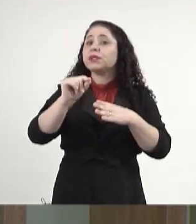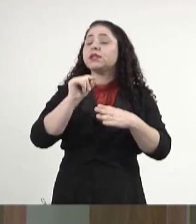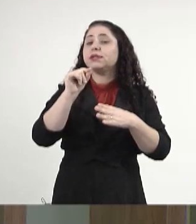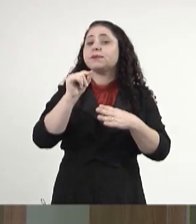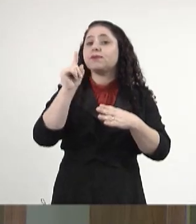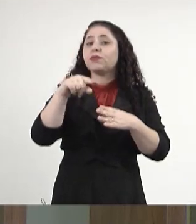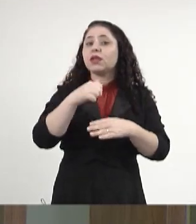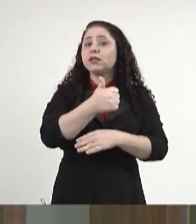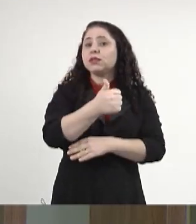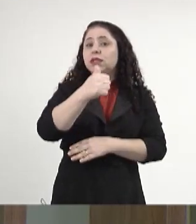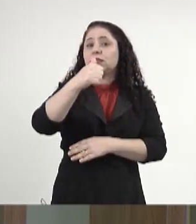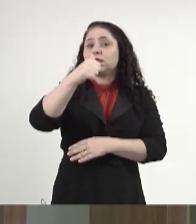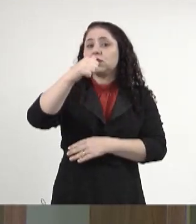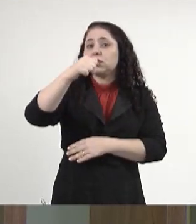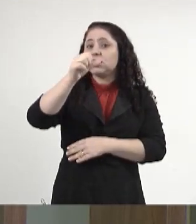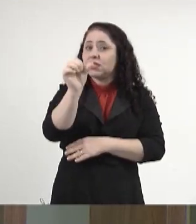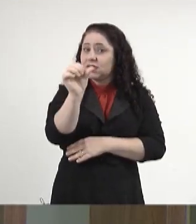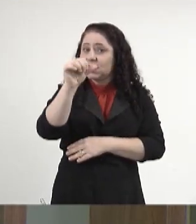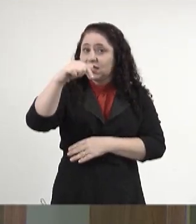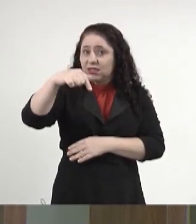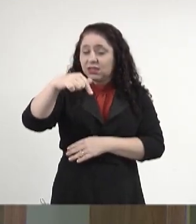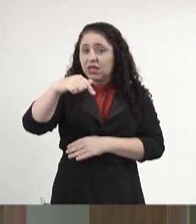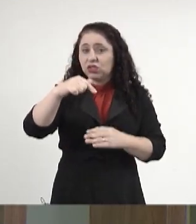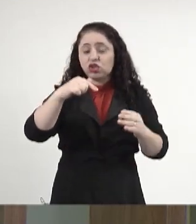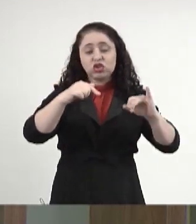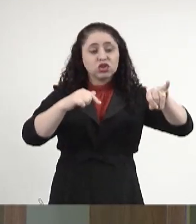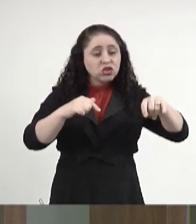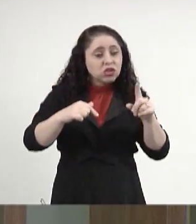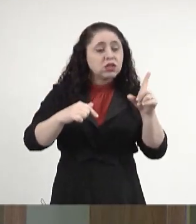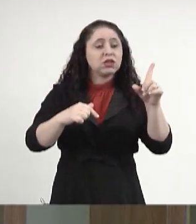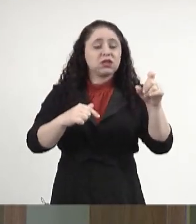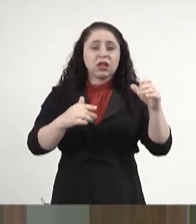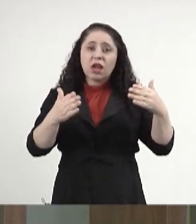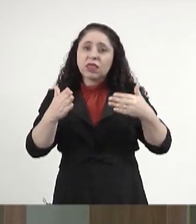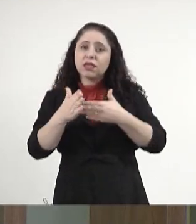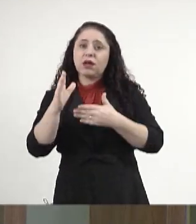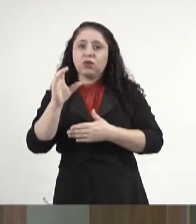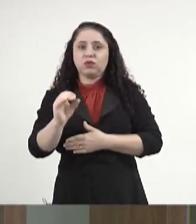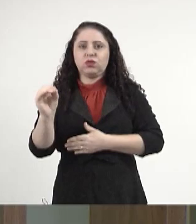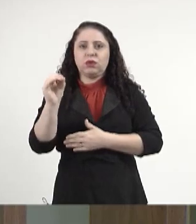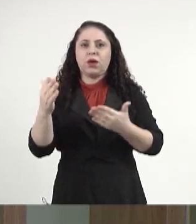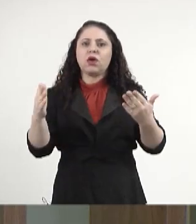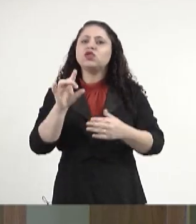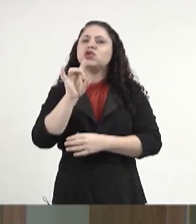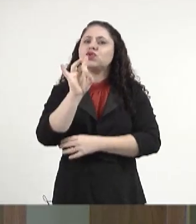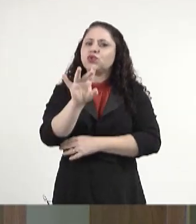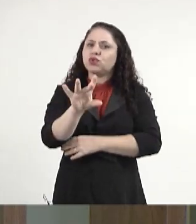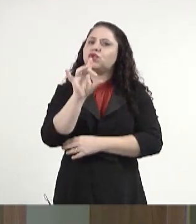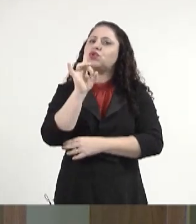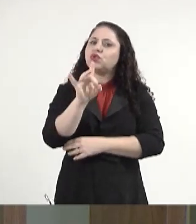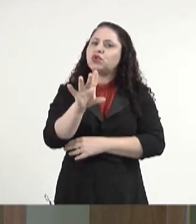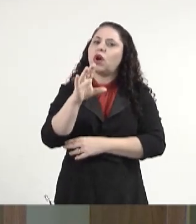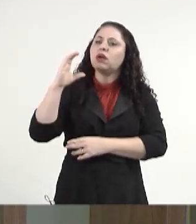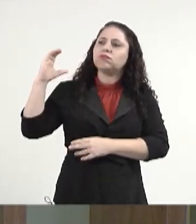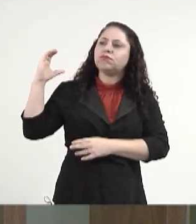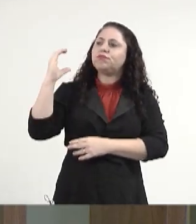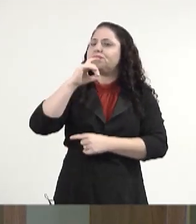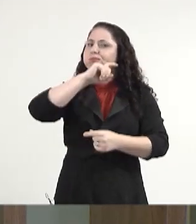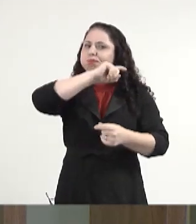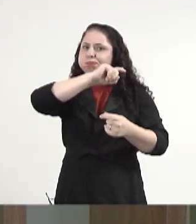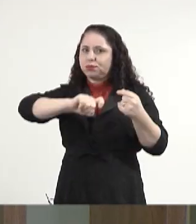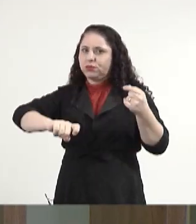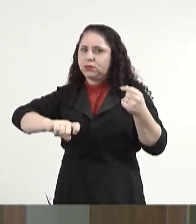essas 167 ocorrências de 1º de janeiro até agora são só de crimes de estupro